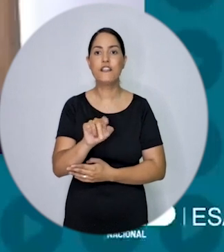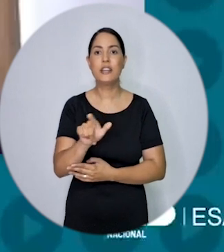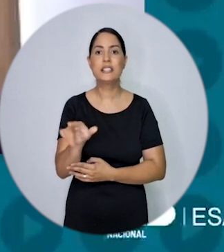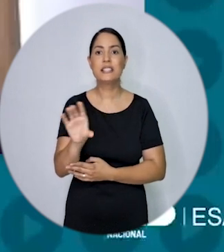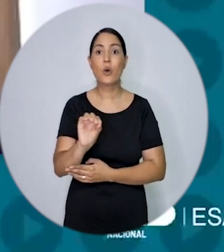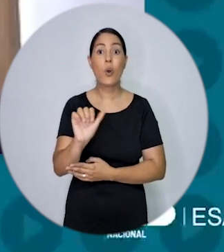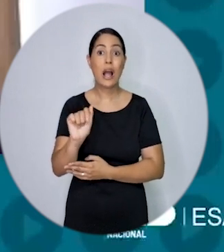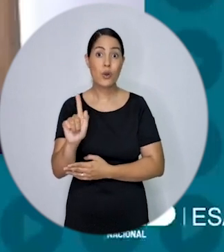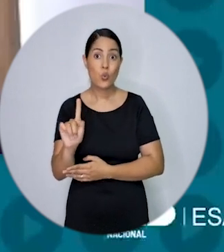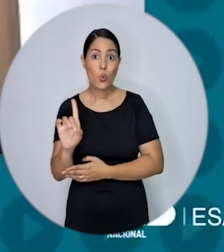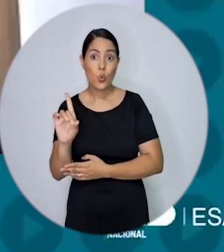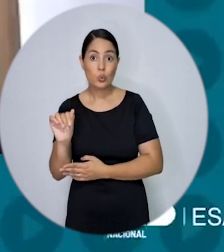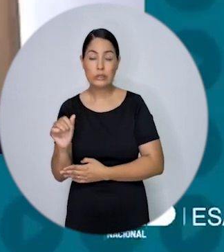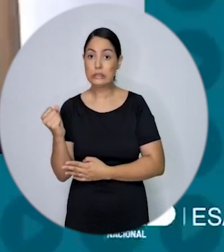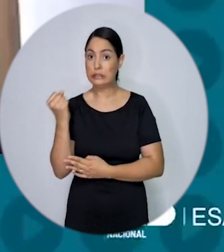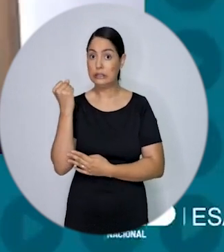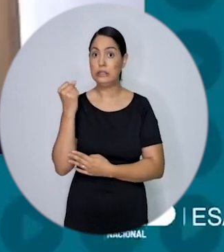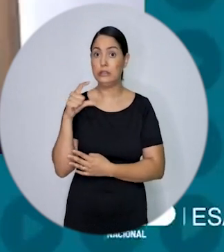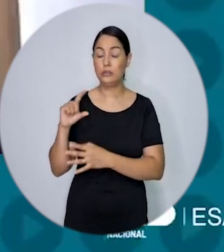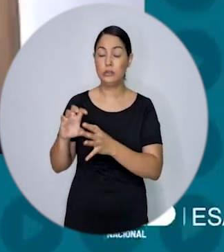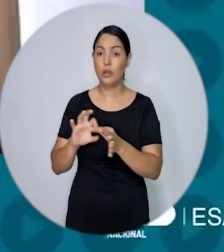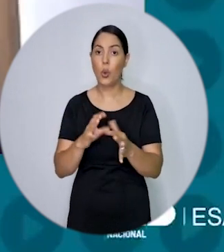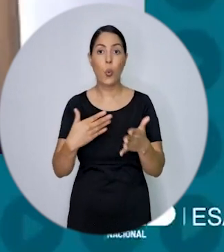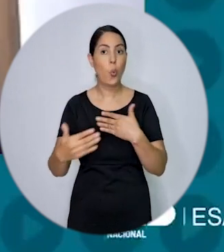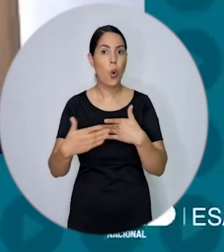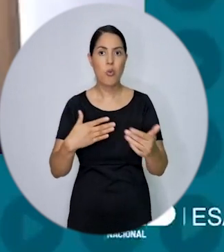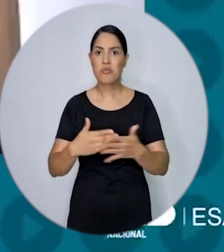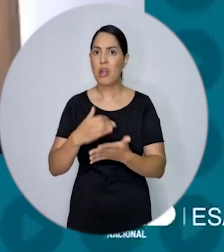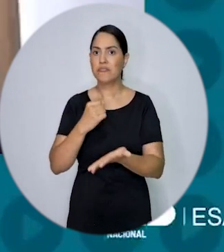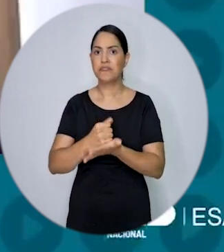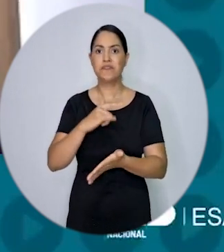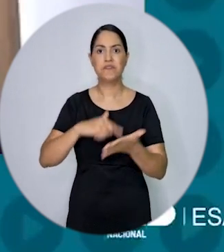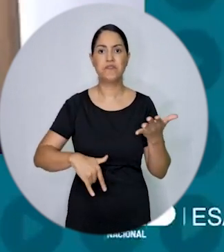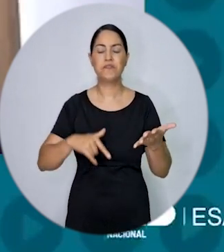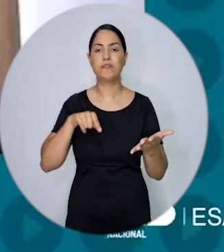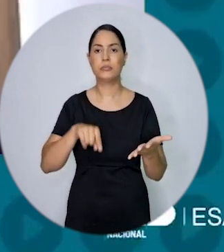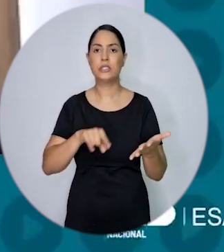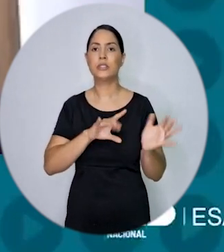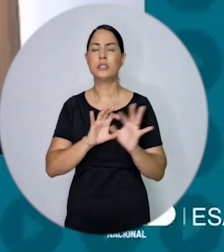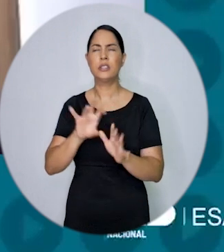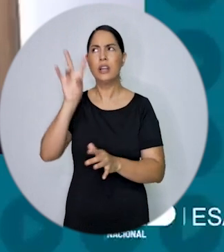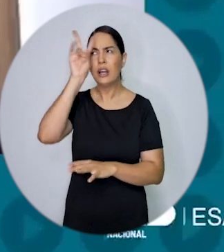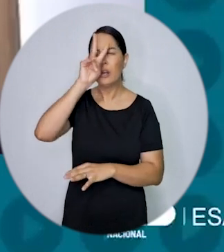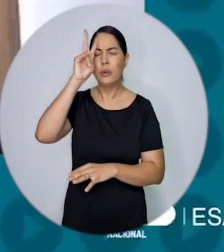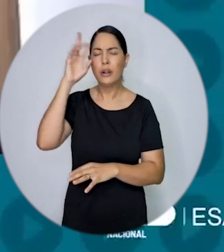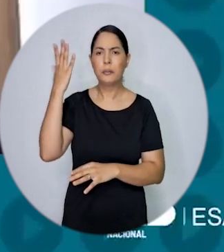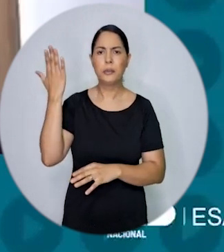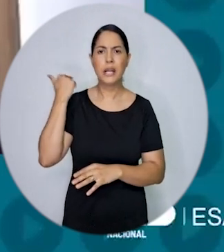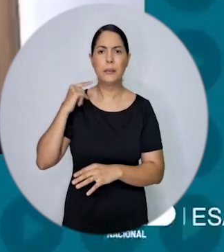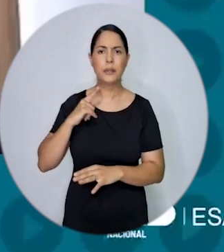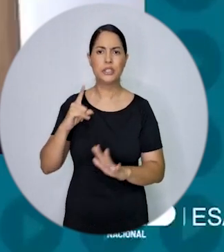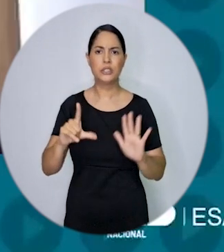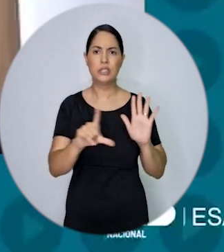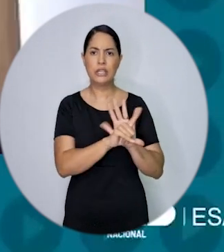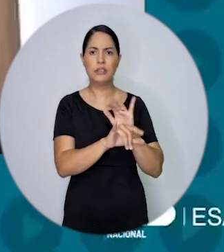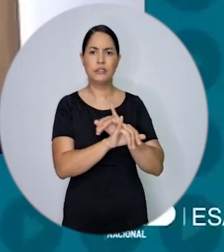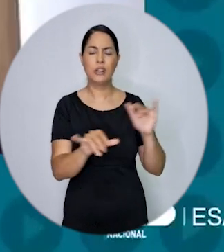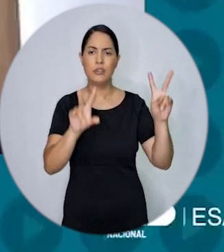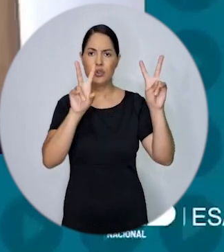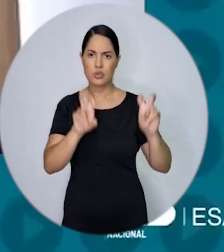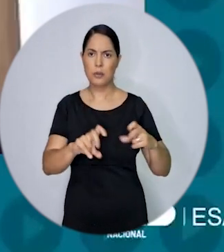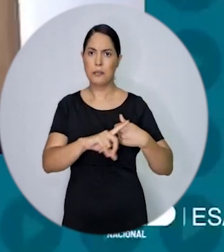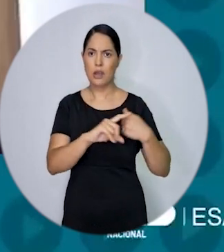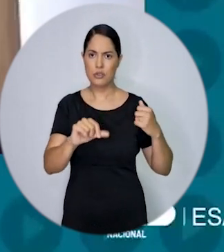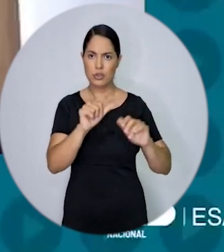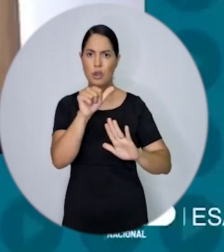envolveria qualquer tipo de relação contratual. Lembro que na conversão dessa MP em lei, chegou-se a cogitar até a